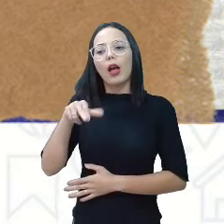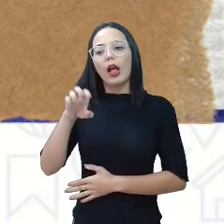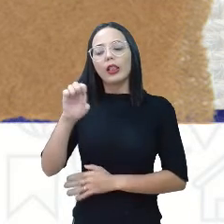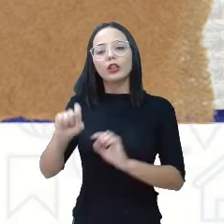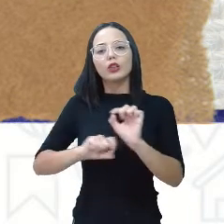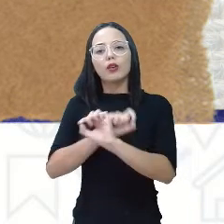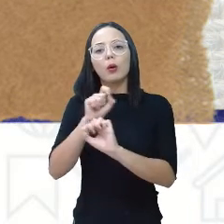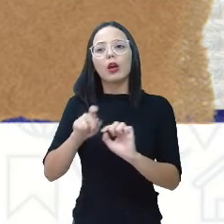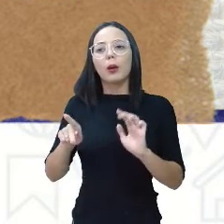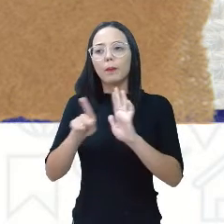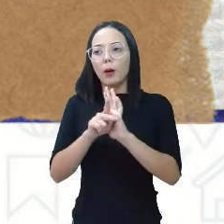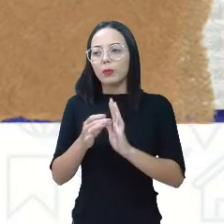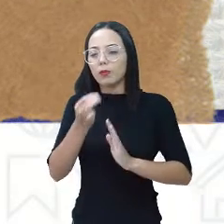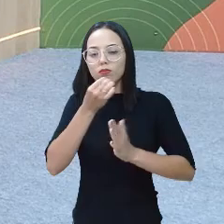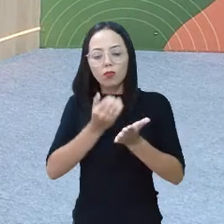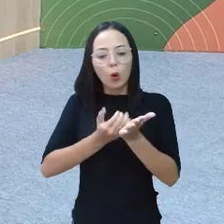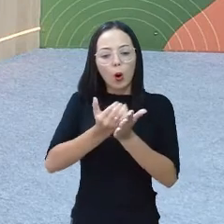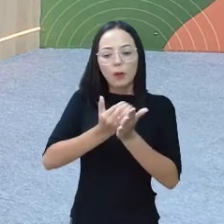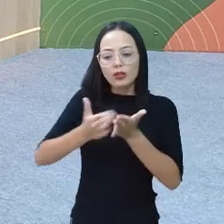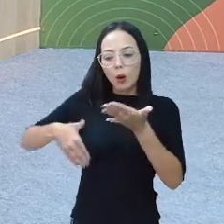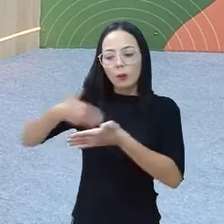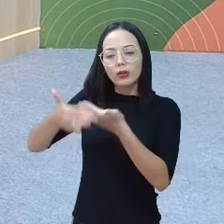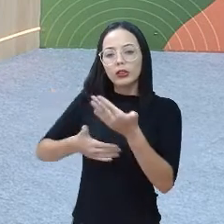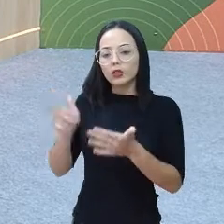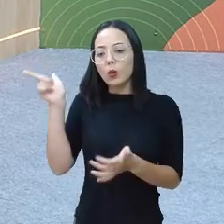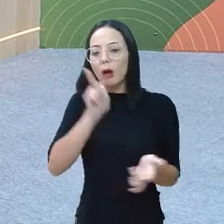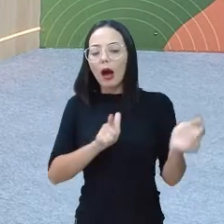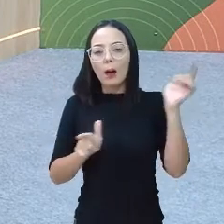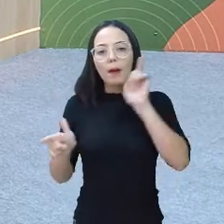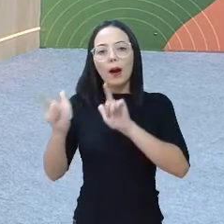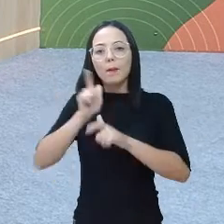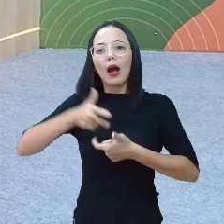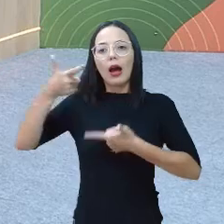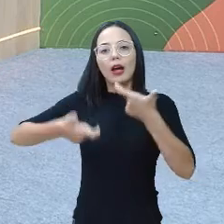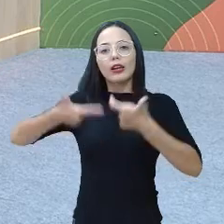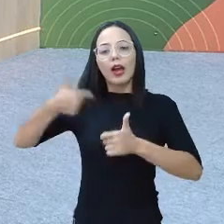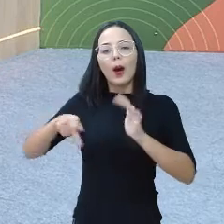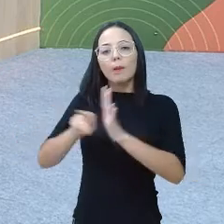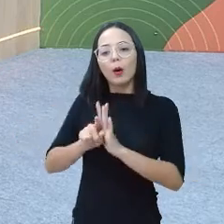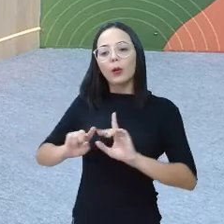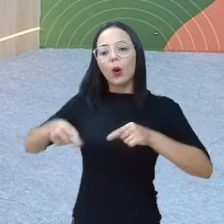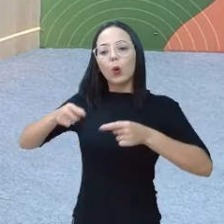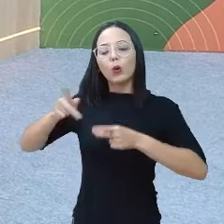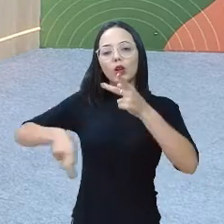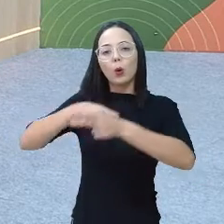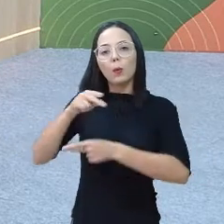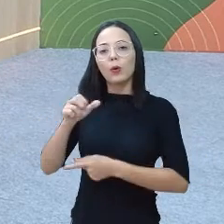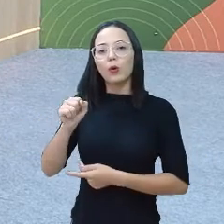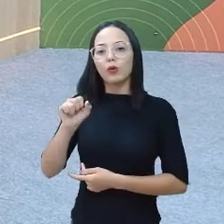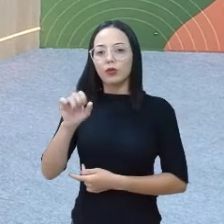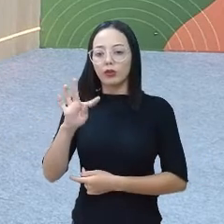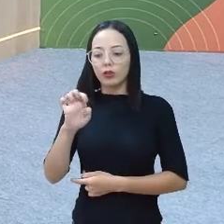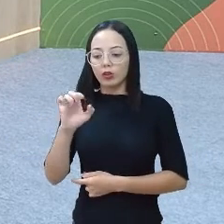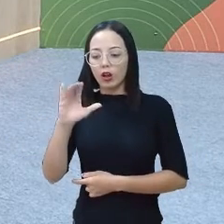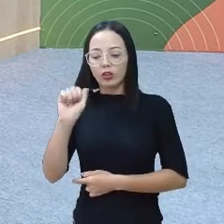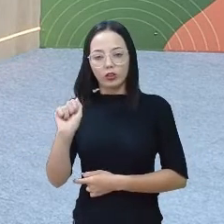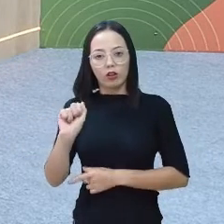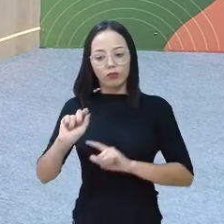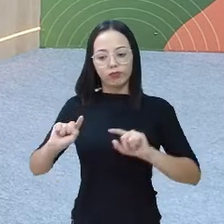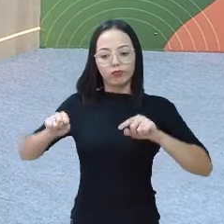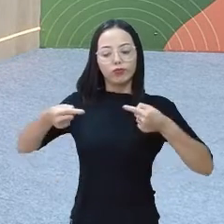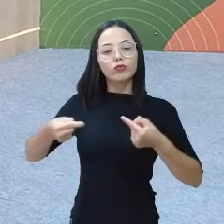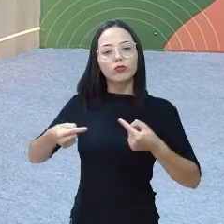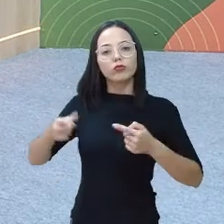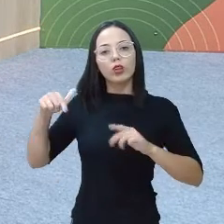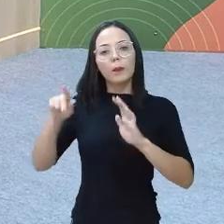vai empreender um processo de conquista, né, de guerra contra os astecas, né, que era um dos povos,